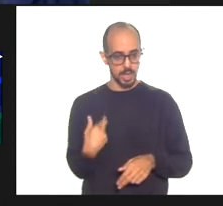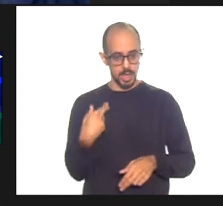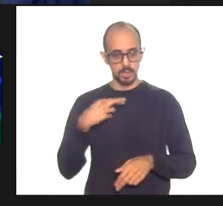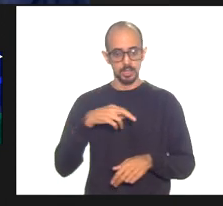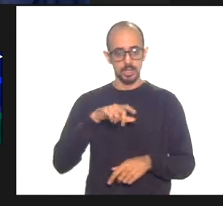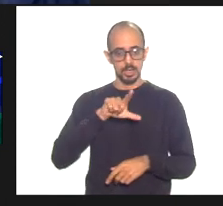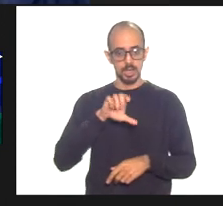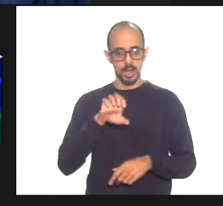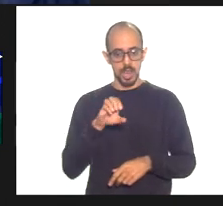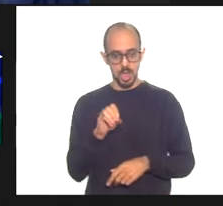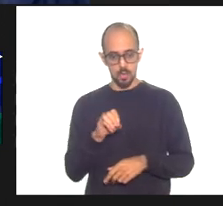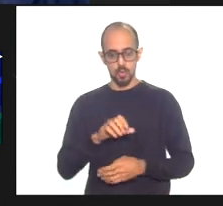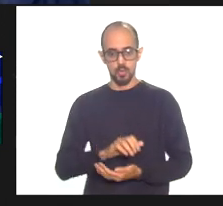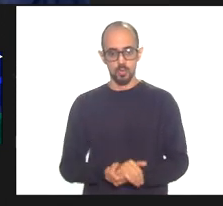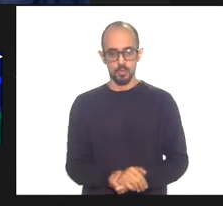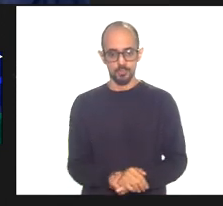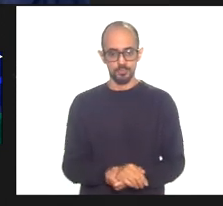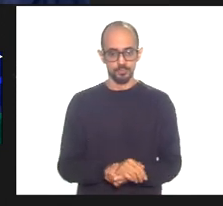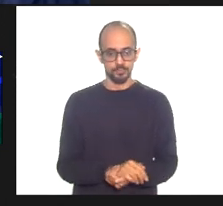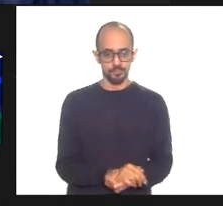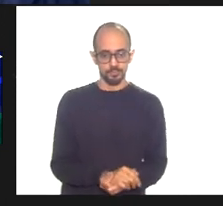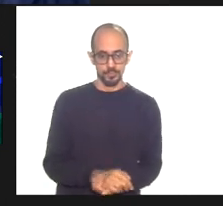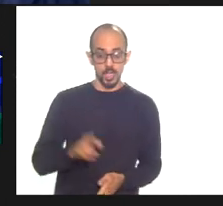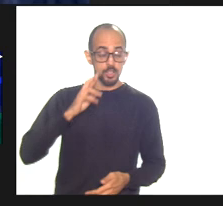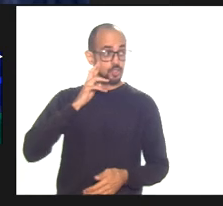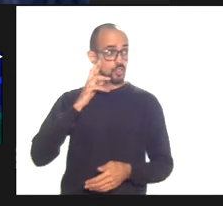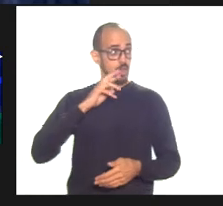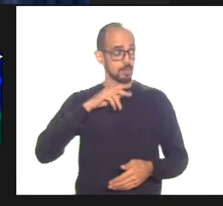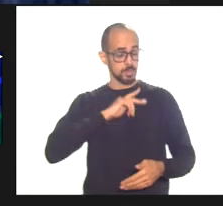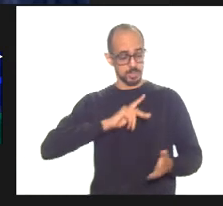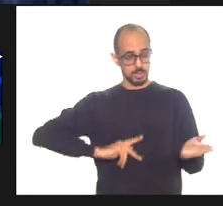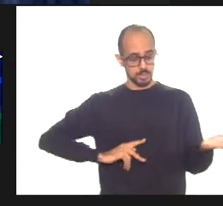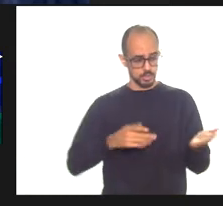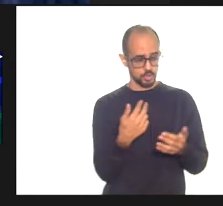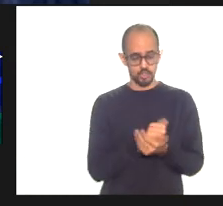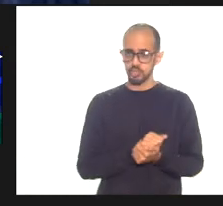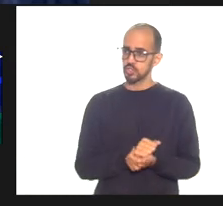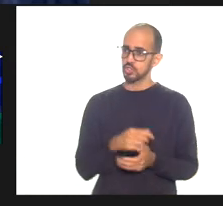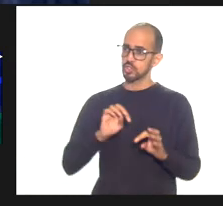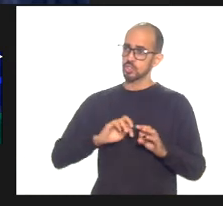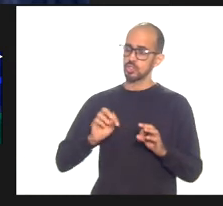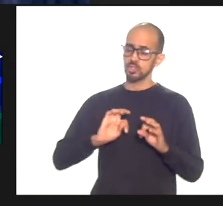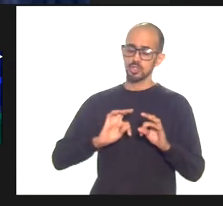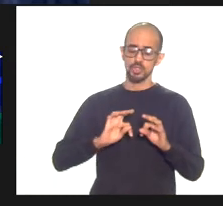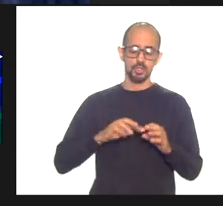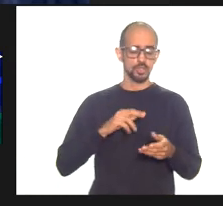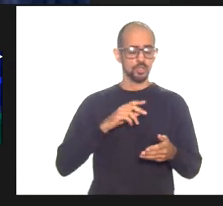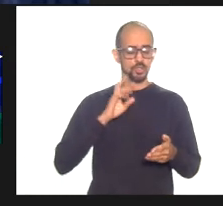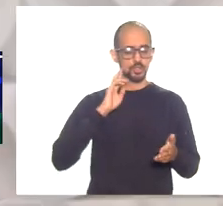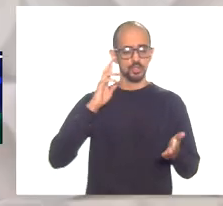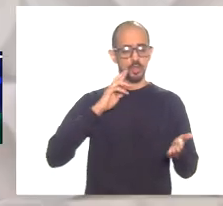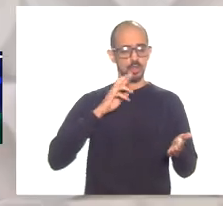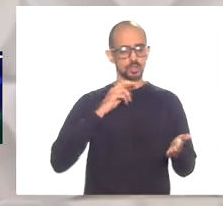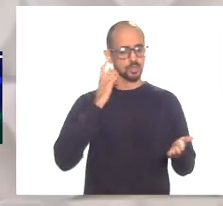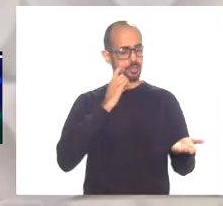Presidenta da parte das AL Olá senhoras e senhores deputados